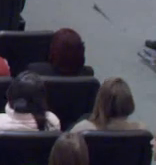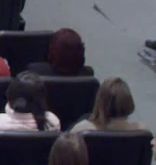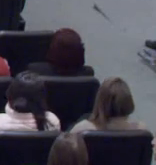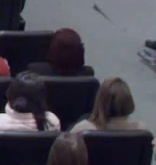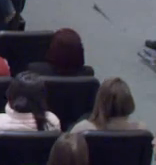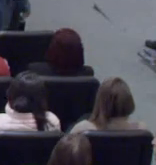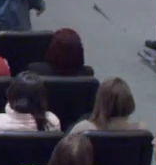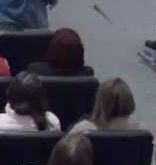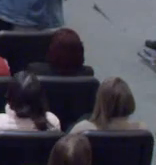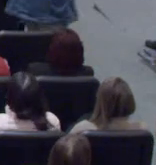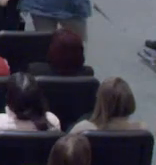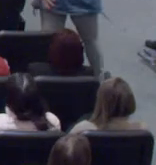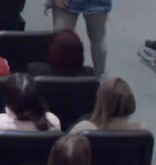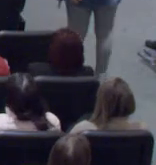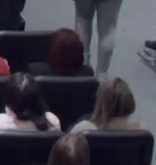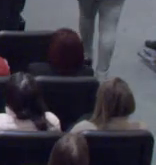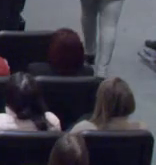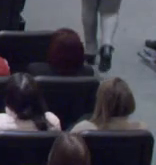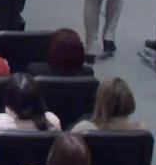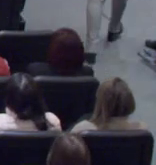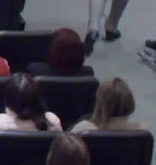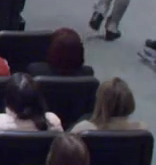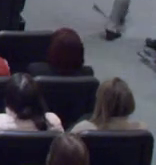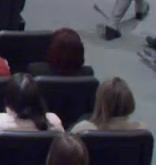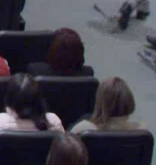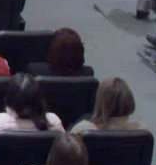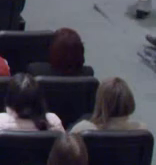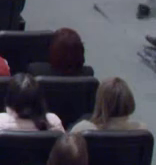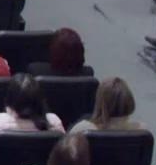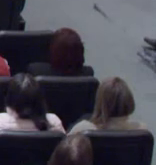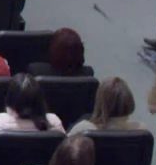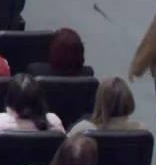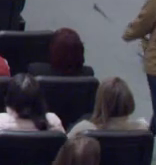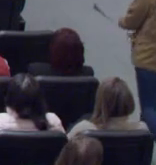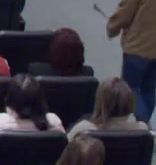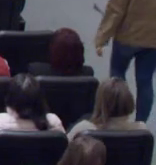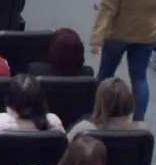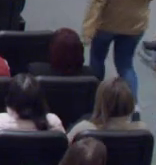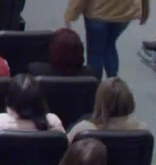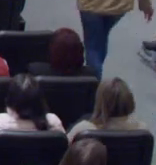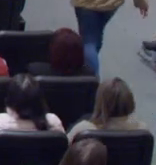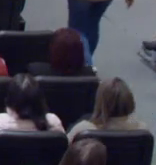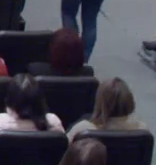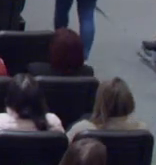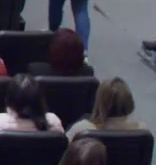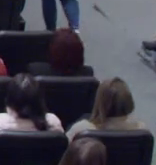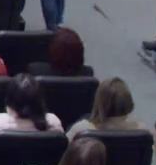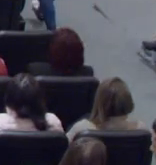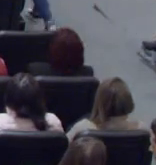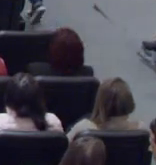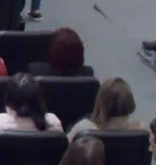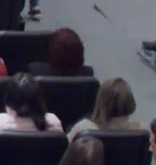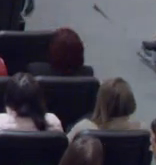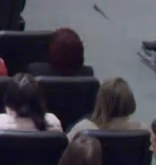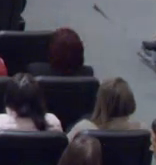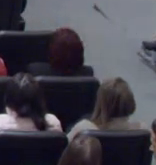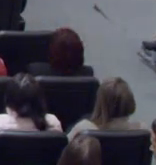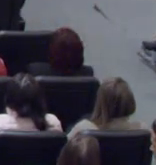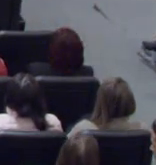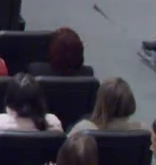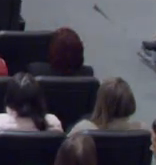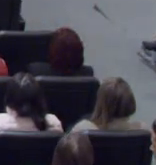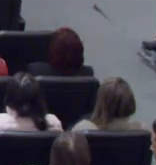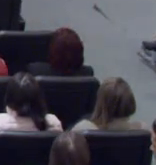eu escutei algumas falas aqui, e uma das falas foi da assessora parlamentar, do qual ela falou